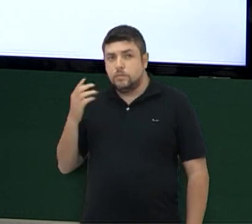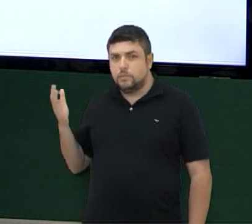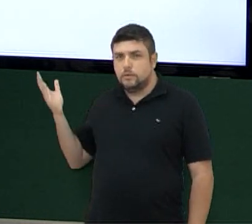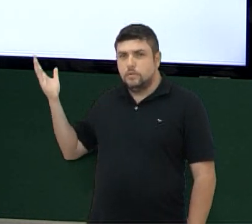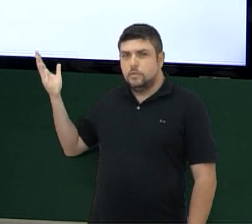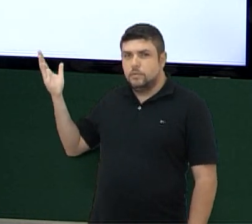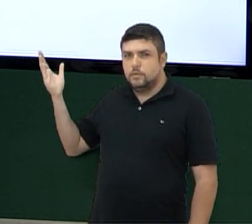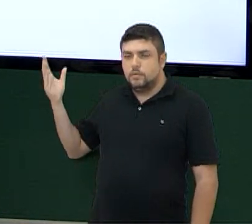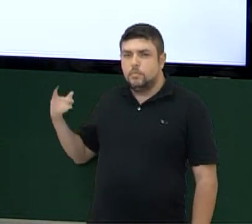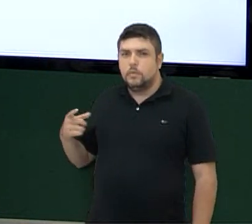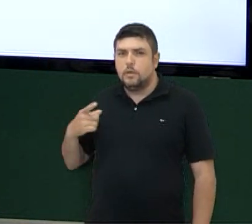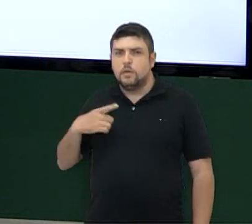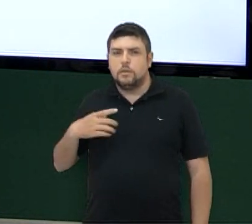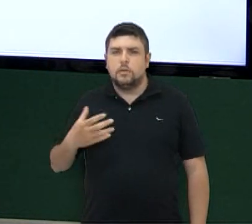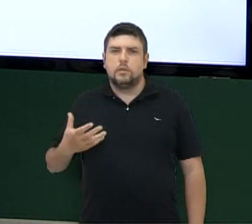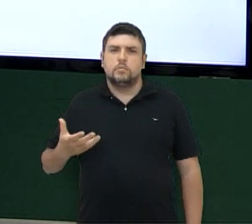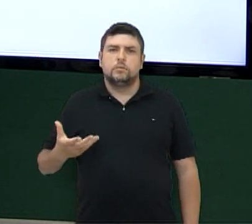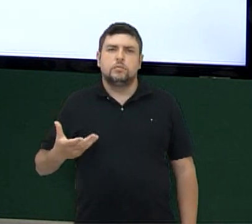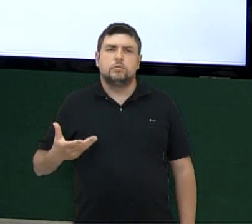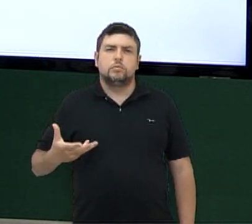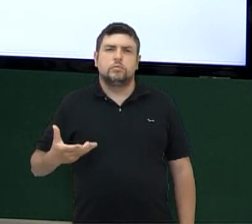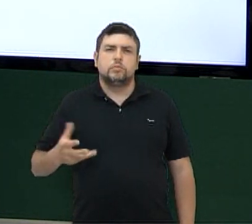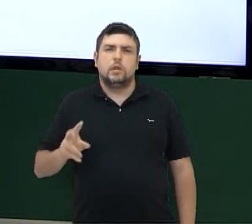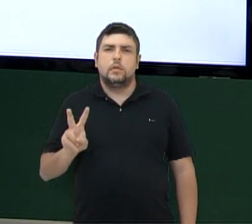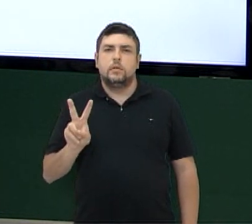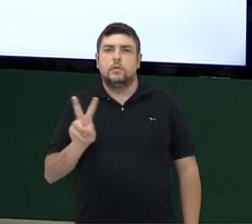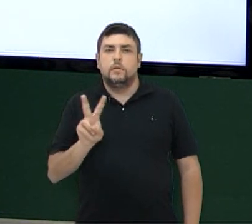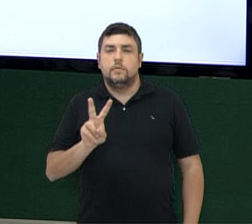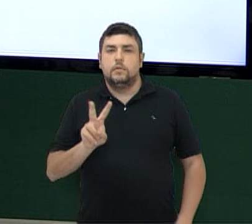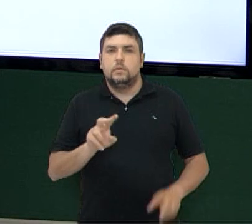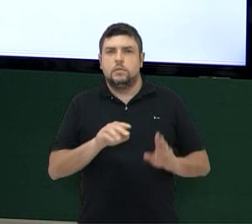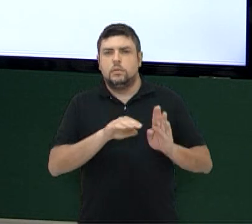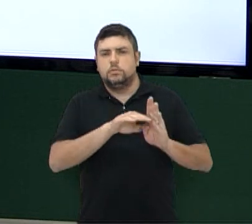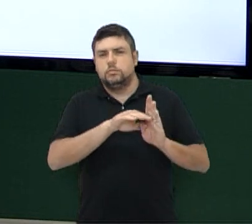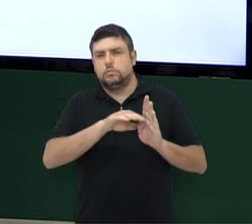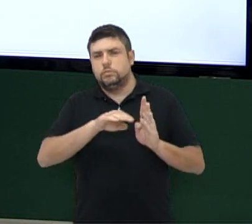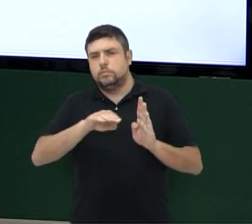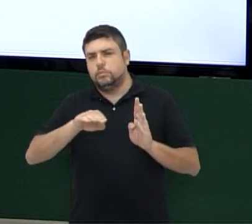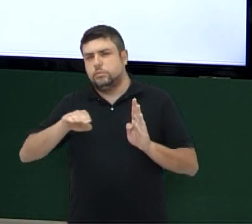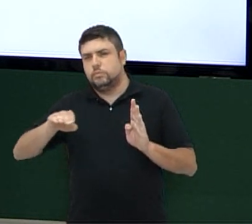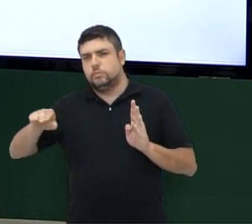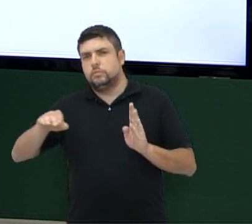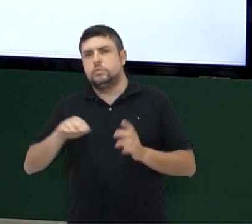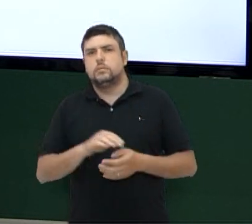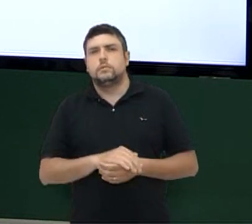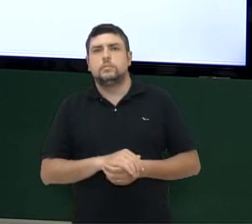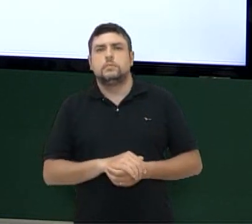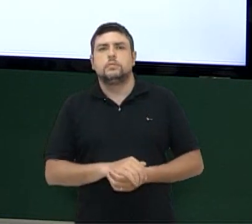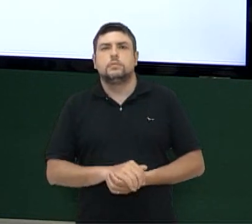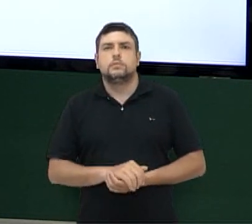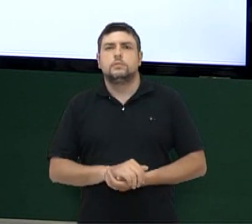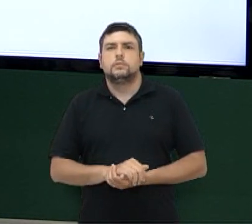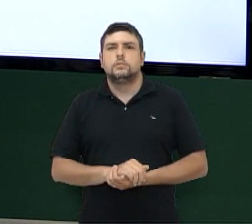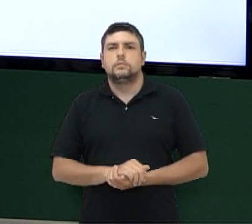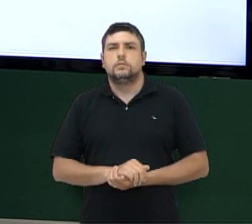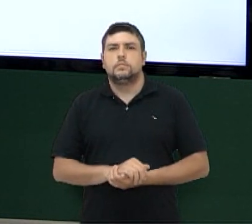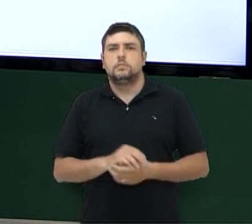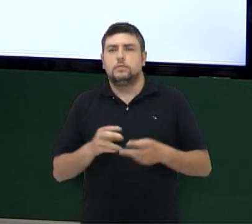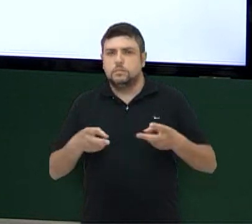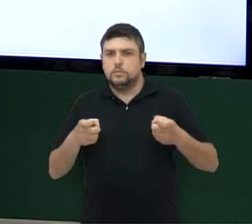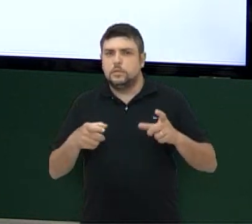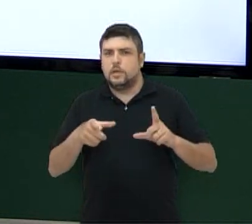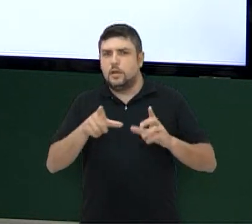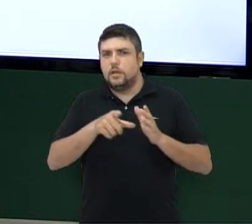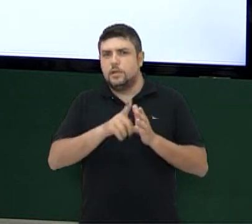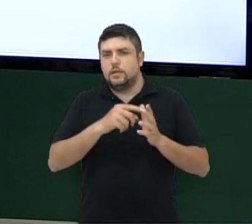a questão da velocidade constante, certo? Vejam que aqui a velocidade vai ser constante nessa parte aqui, como eu falei,